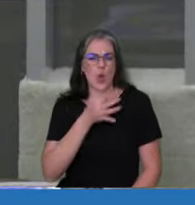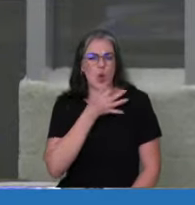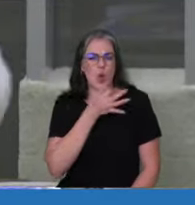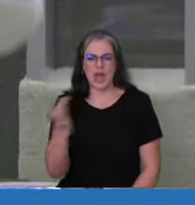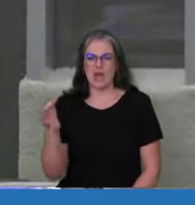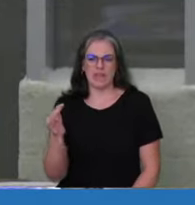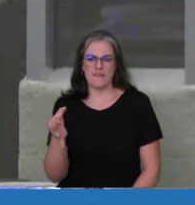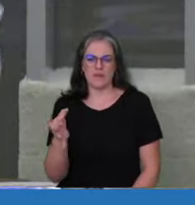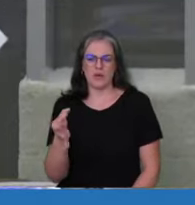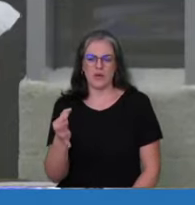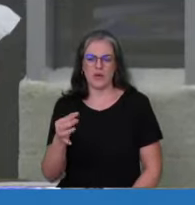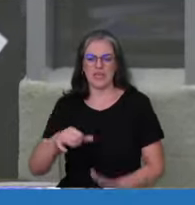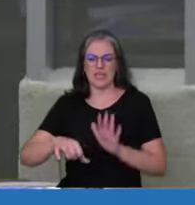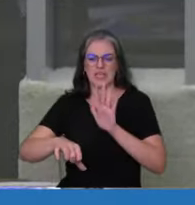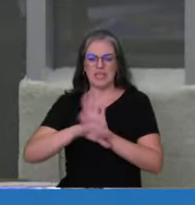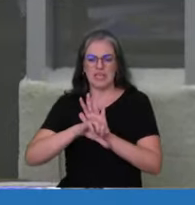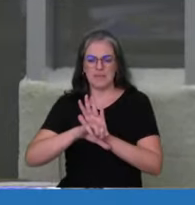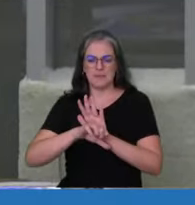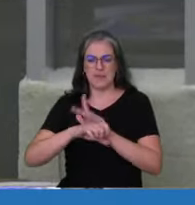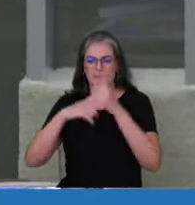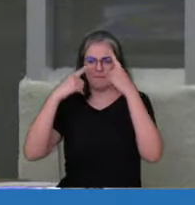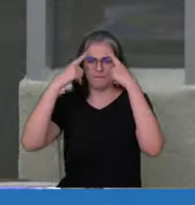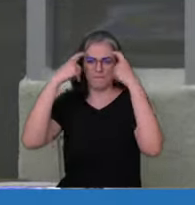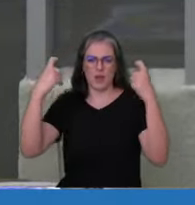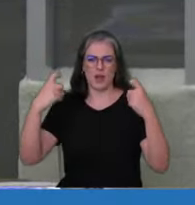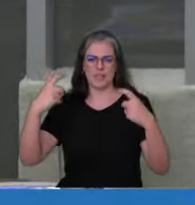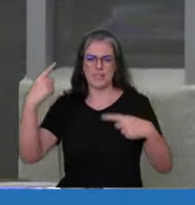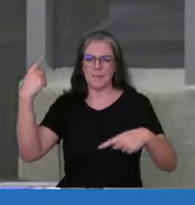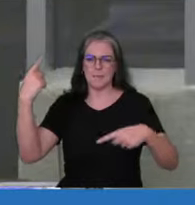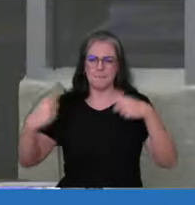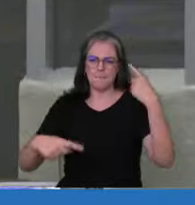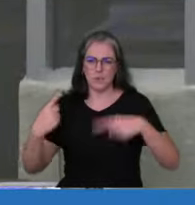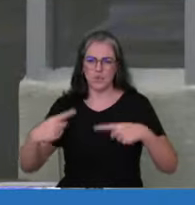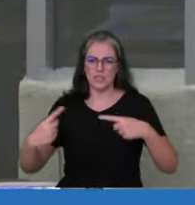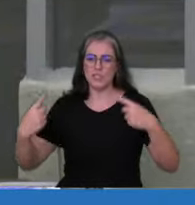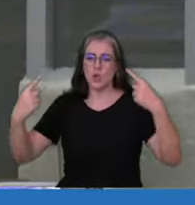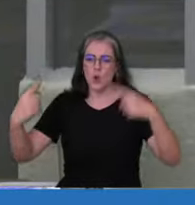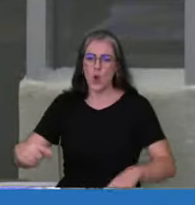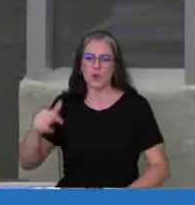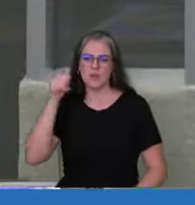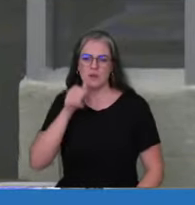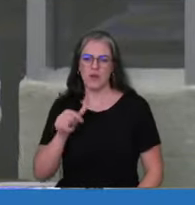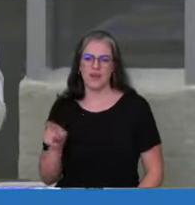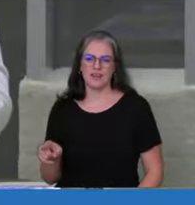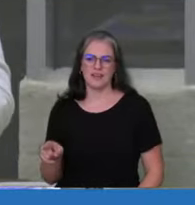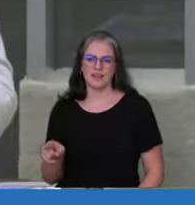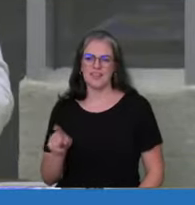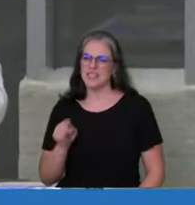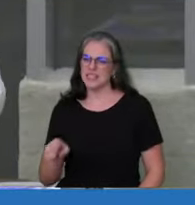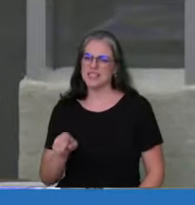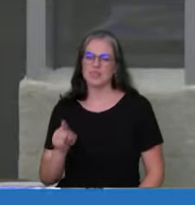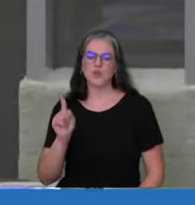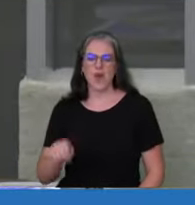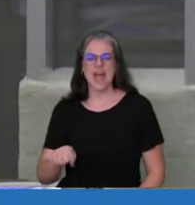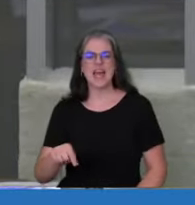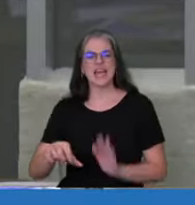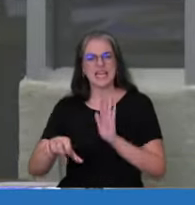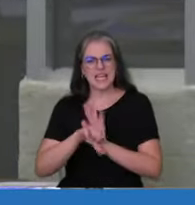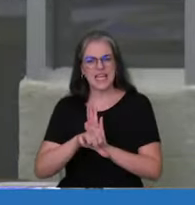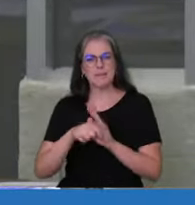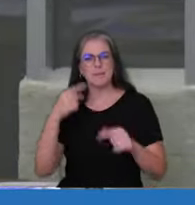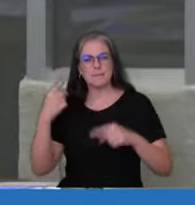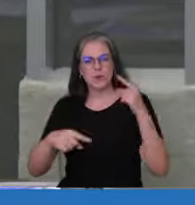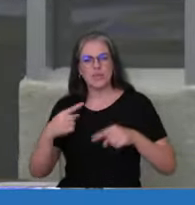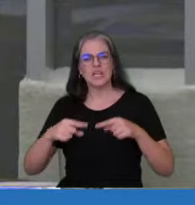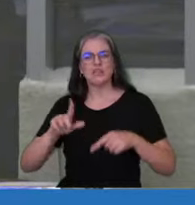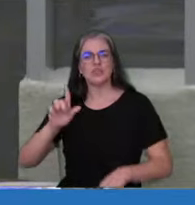violência política de gênero. E nós precisamos dizer isto sempre. Isso é um crime político de gênero.